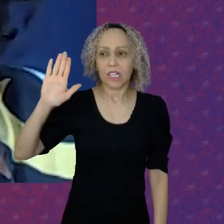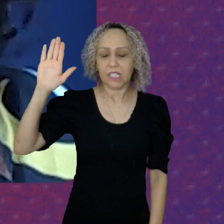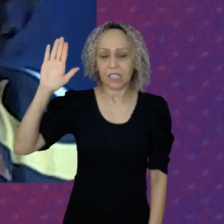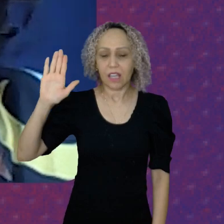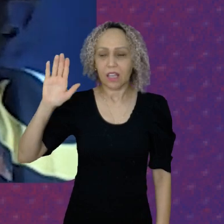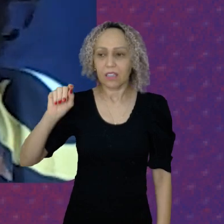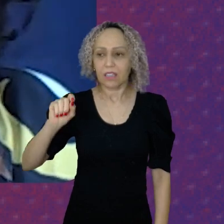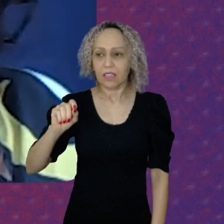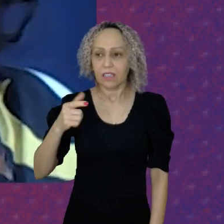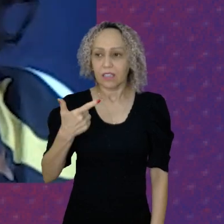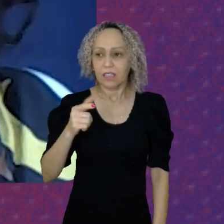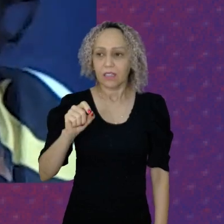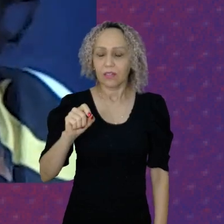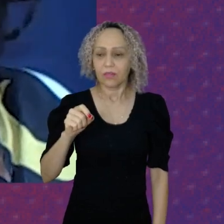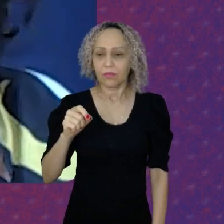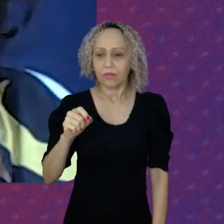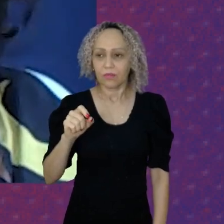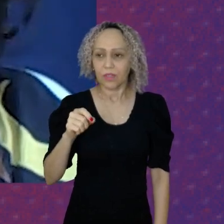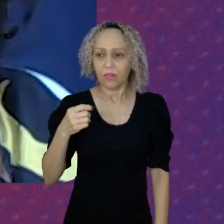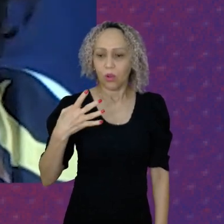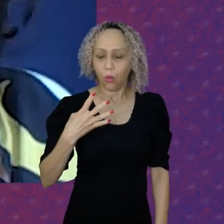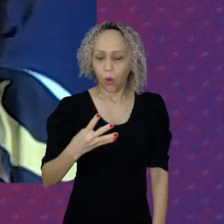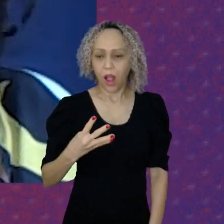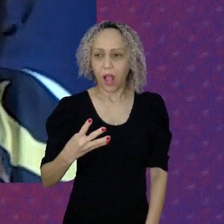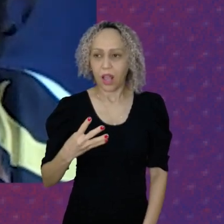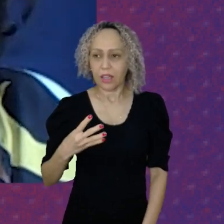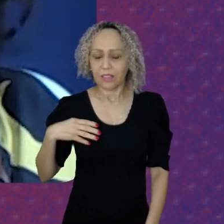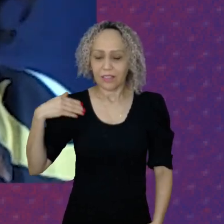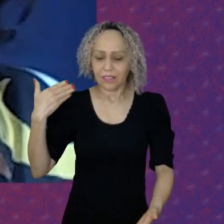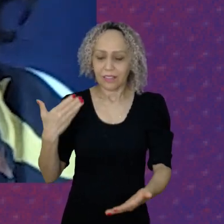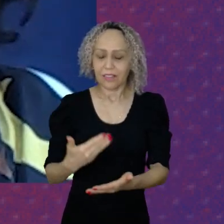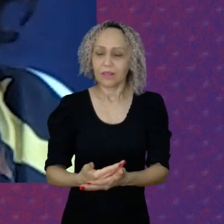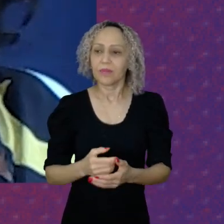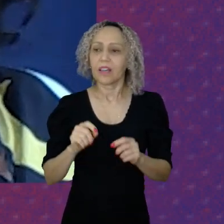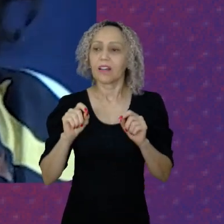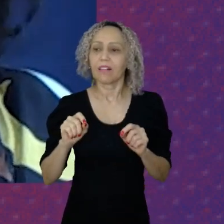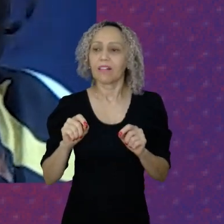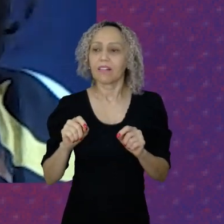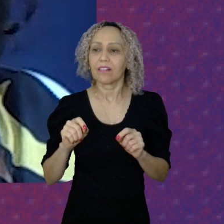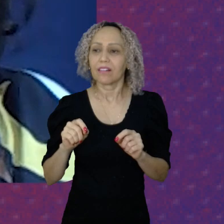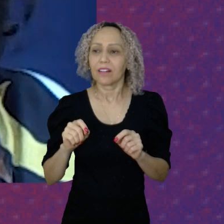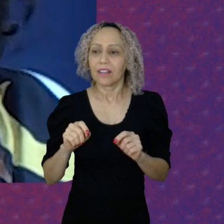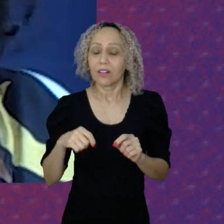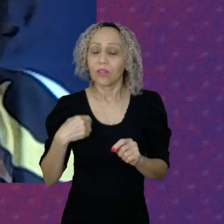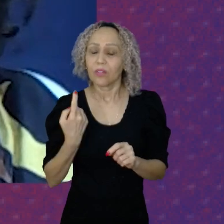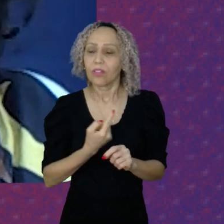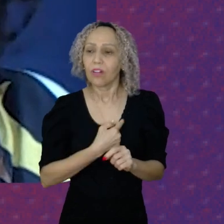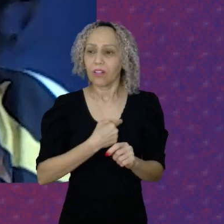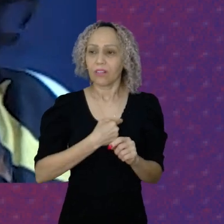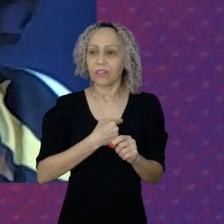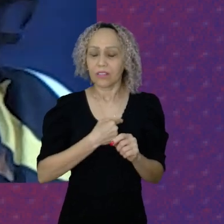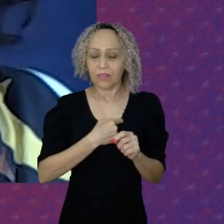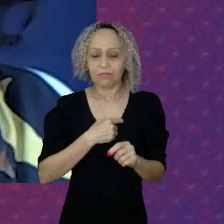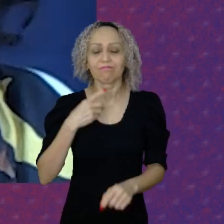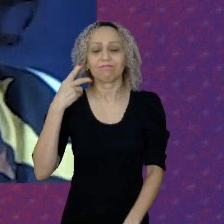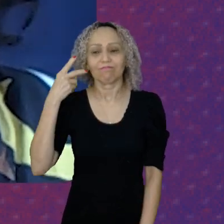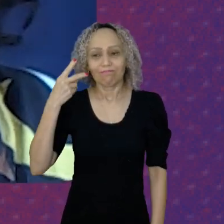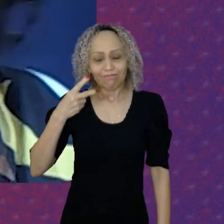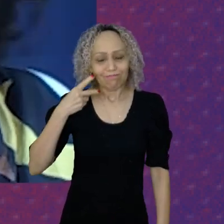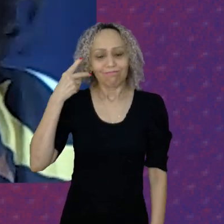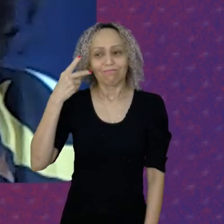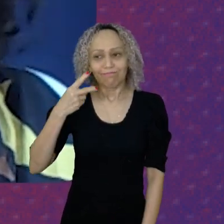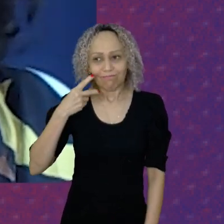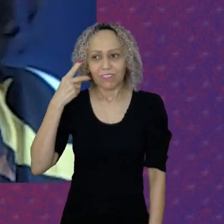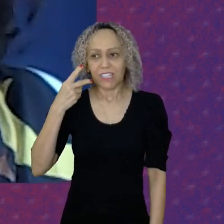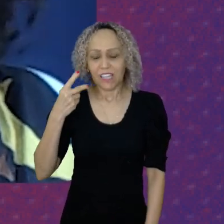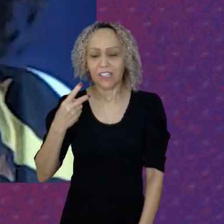em 2004 e estamos agora no nosso 5º mandato como vereadora. Então, essa